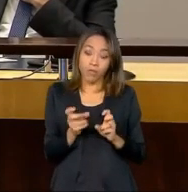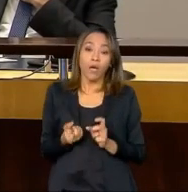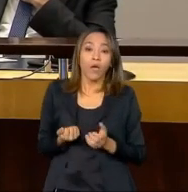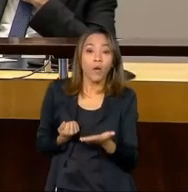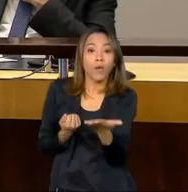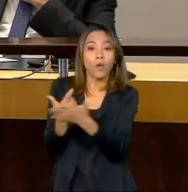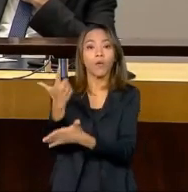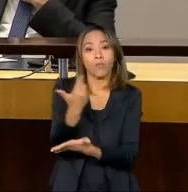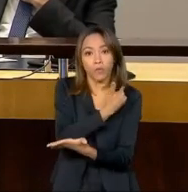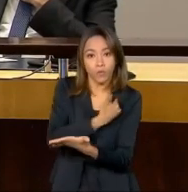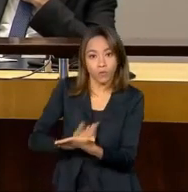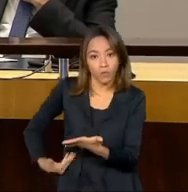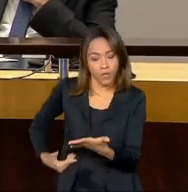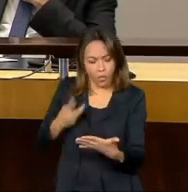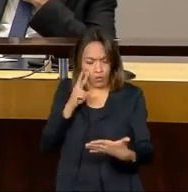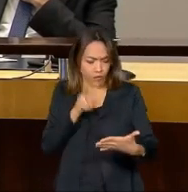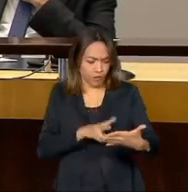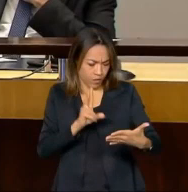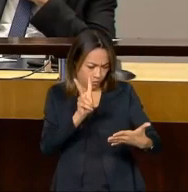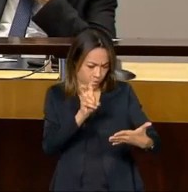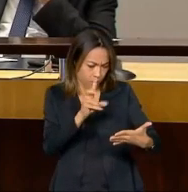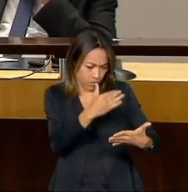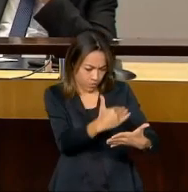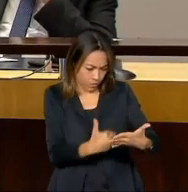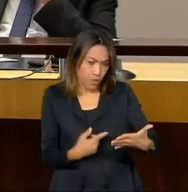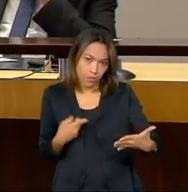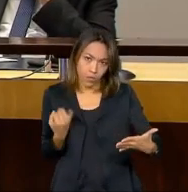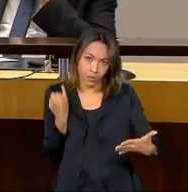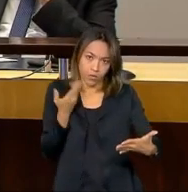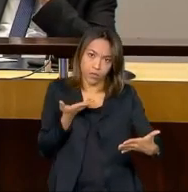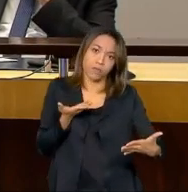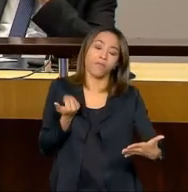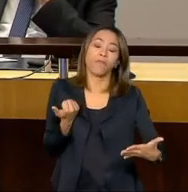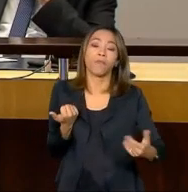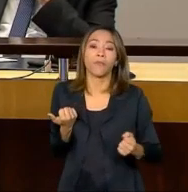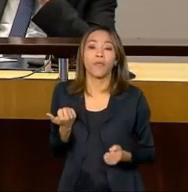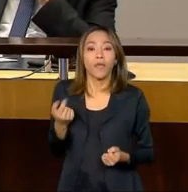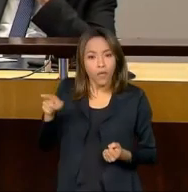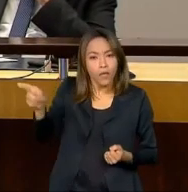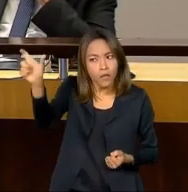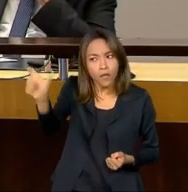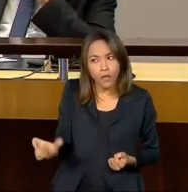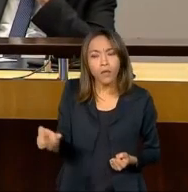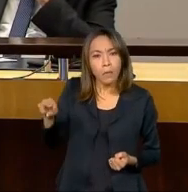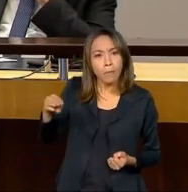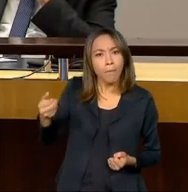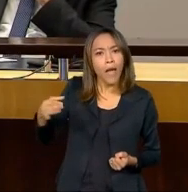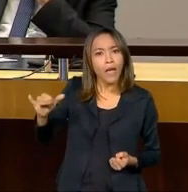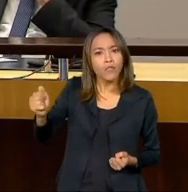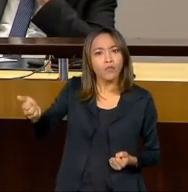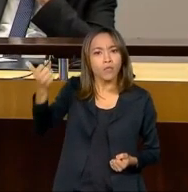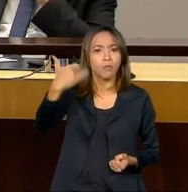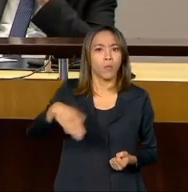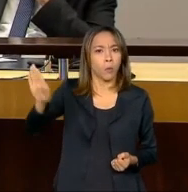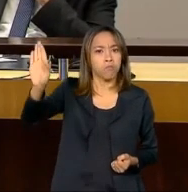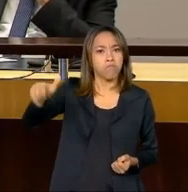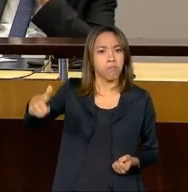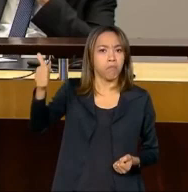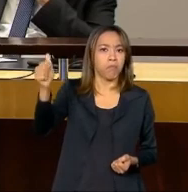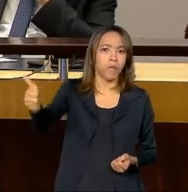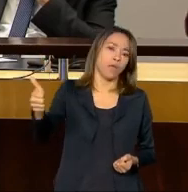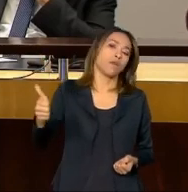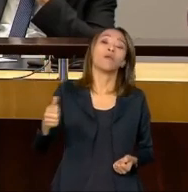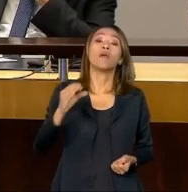aqui também na pauta, é importante, e o Márcio colocou bem, crédito. E